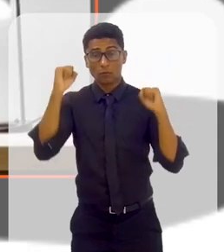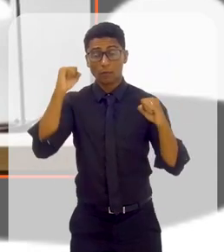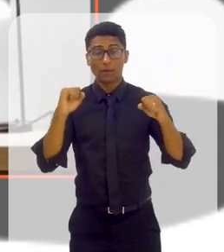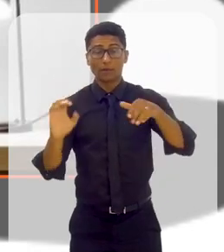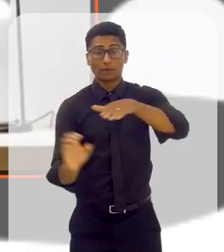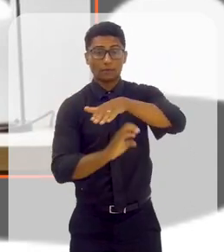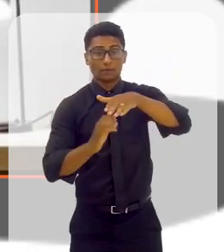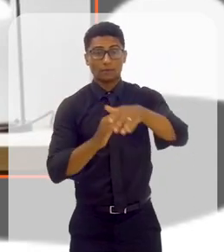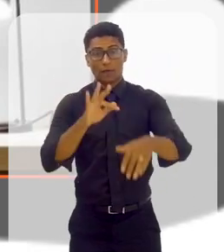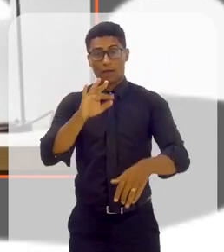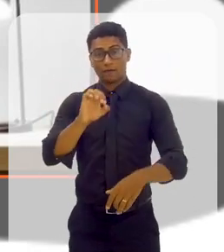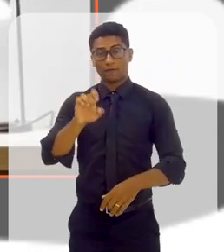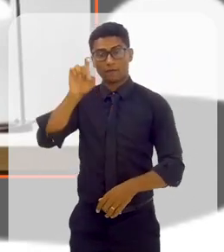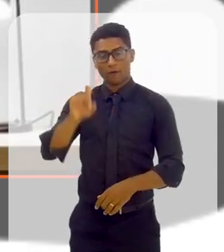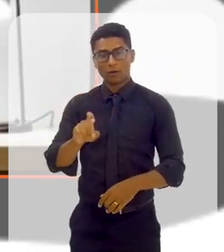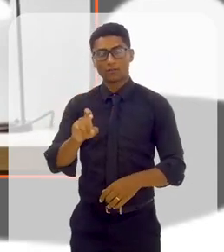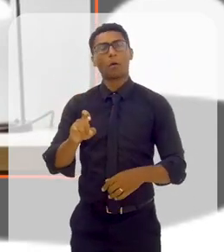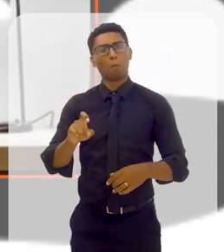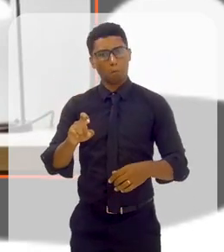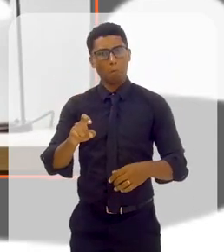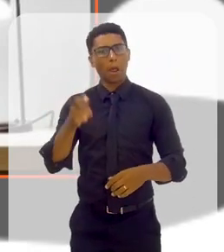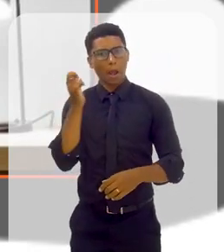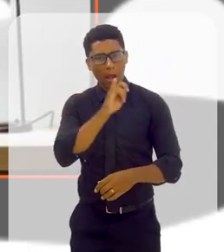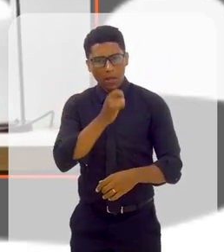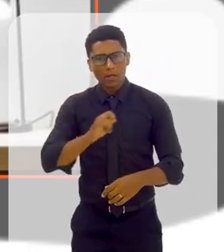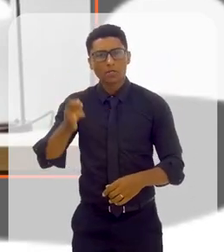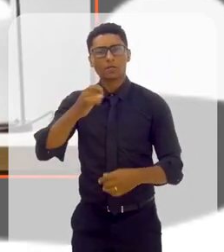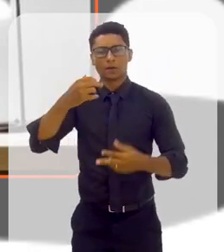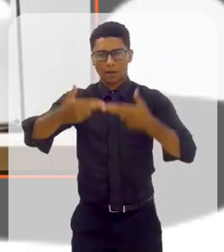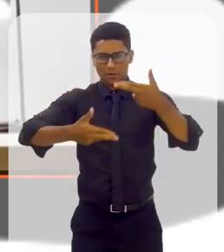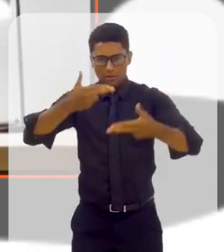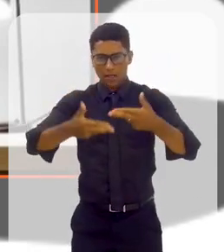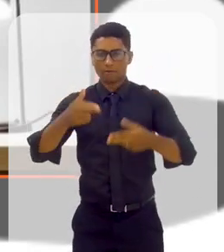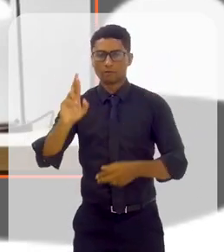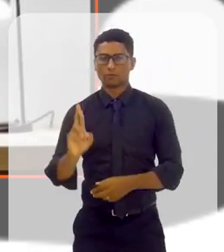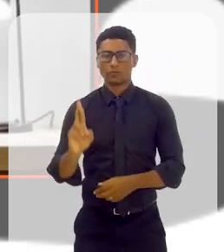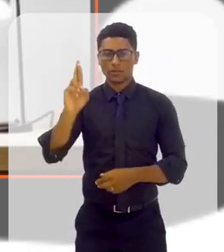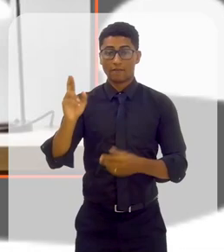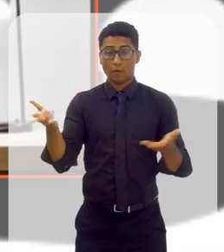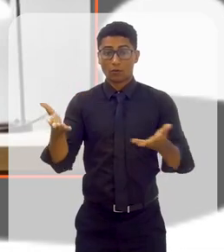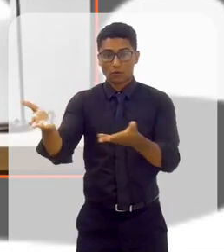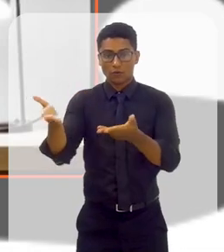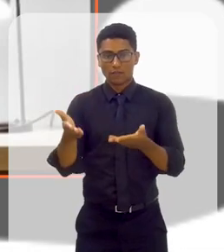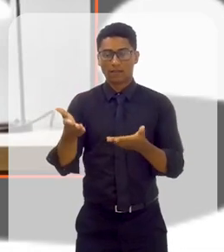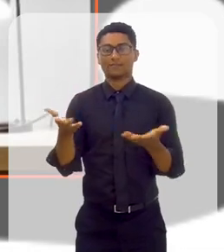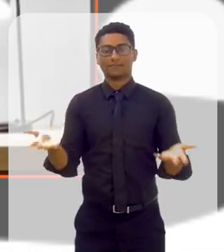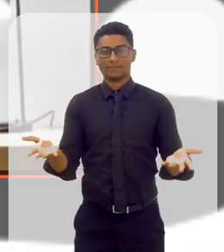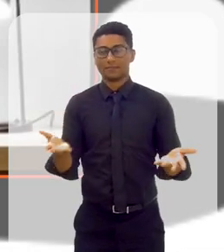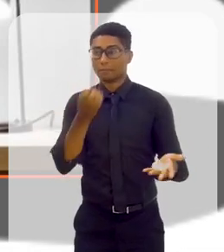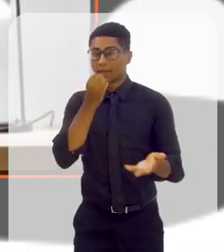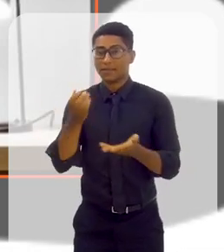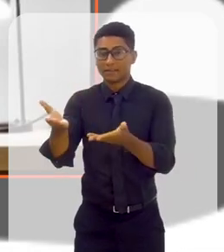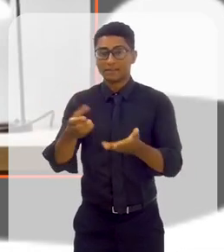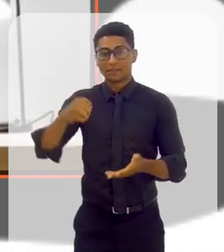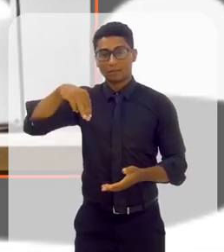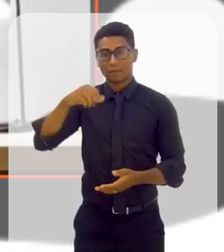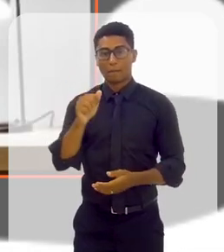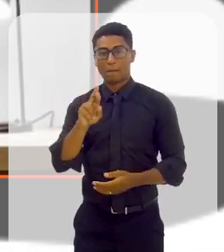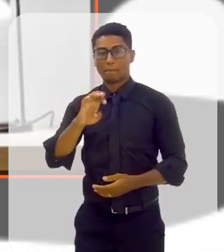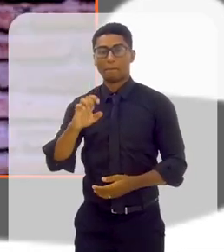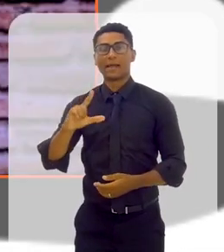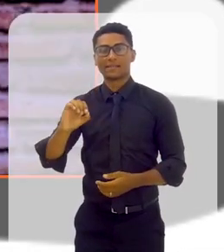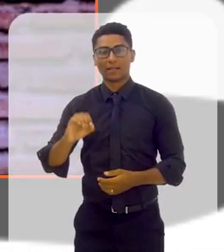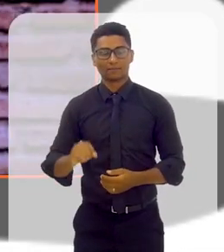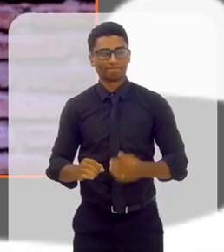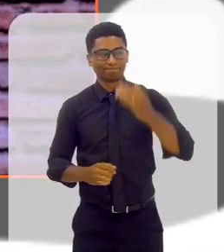uma verdadeira fábrica de energia reciclável, cujo CEO é o nosso convidado de hoje. Bem-vindo, Marcelo Souza.